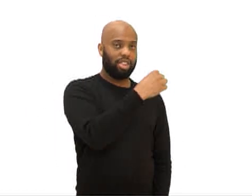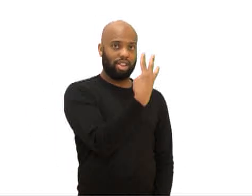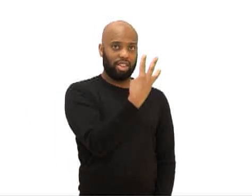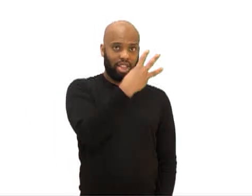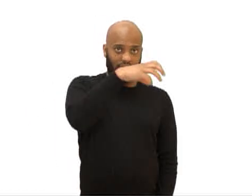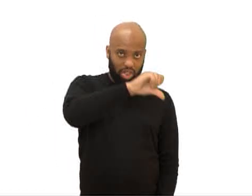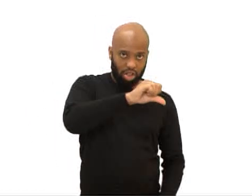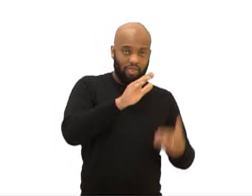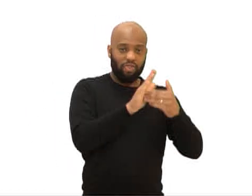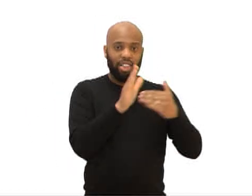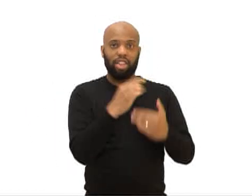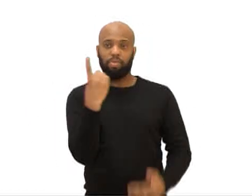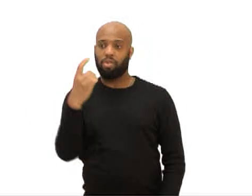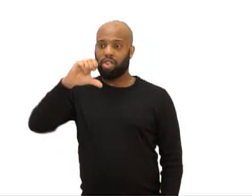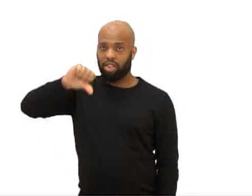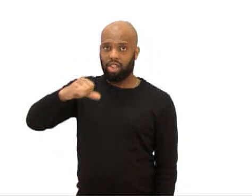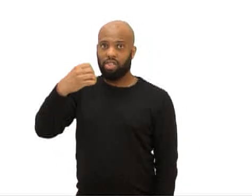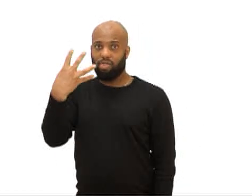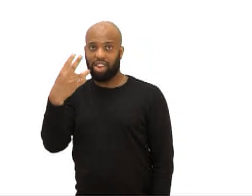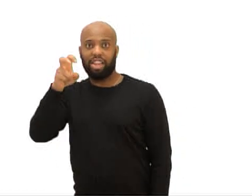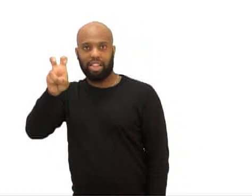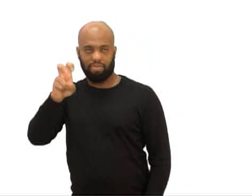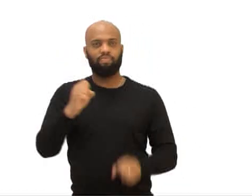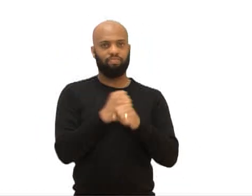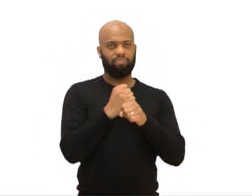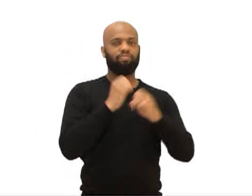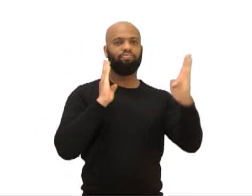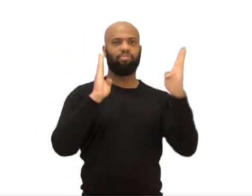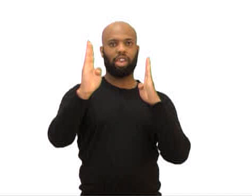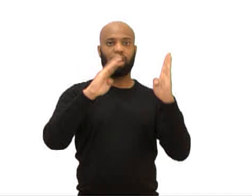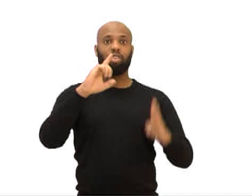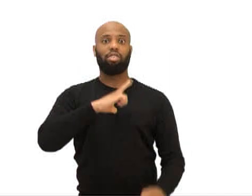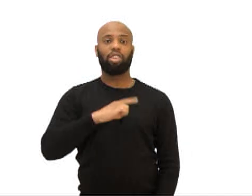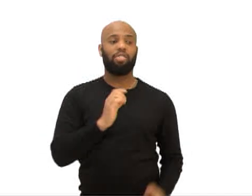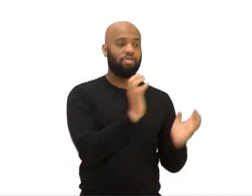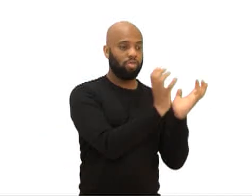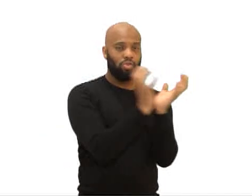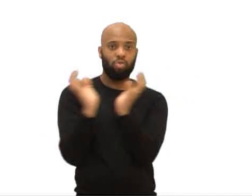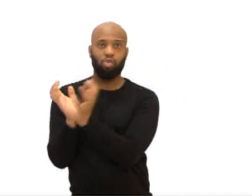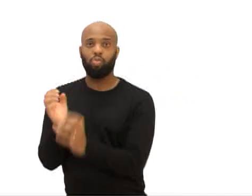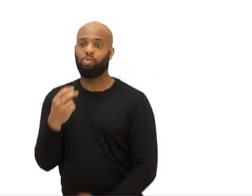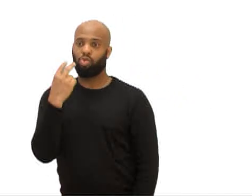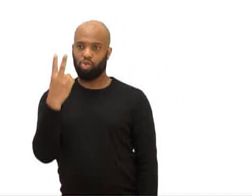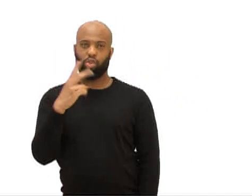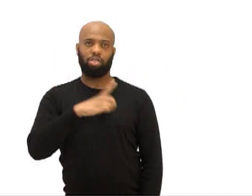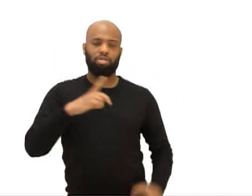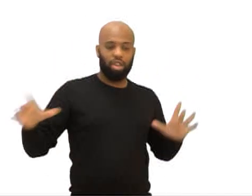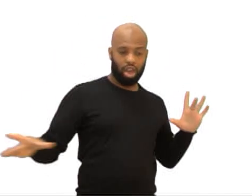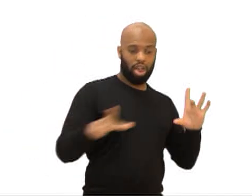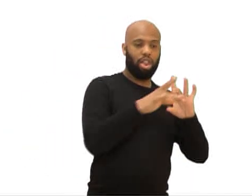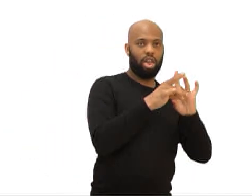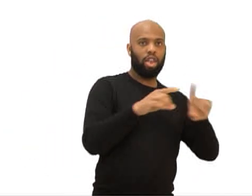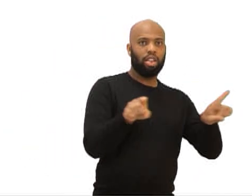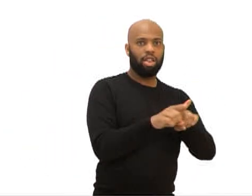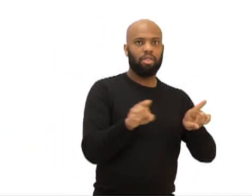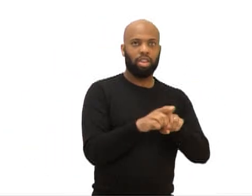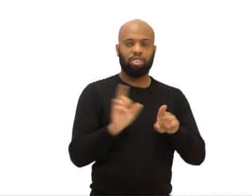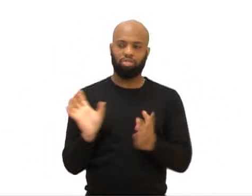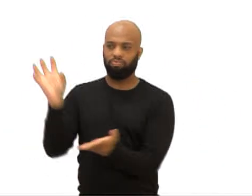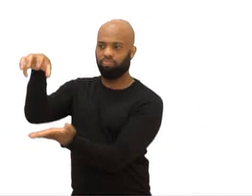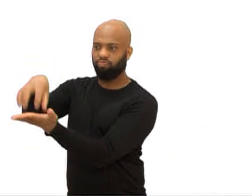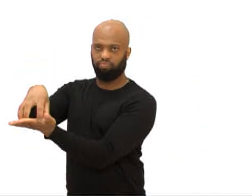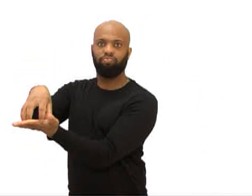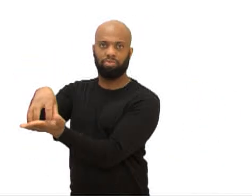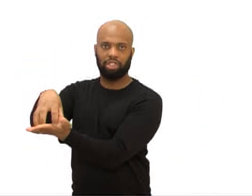1939 até o ano de 1945, envolveu dois grandes grupos, os aliados e o eixo,